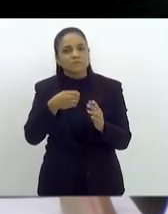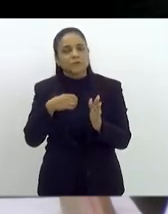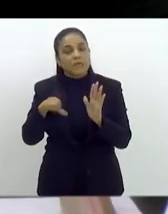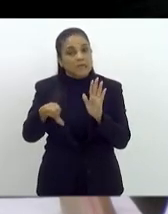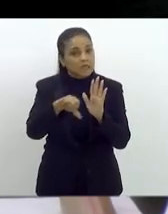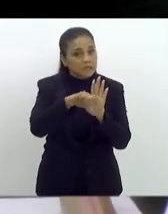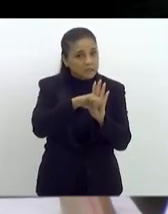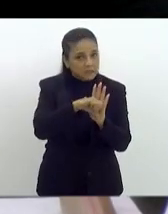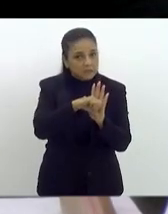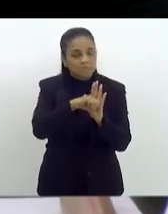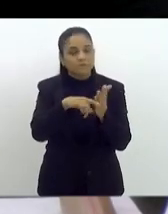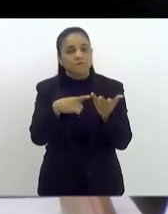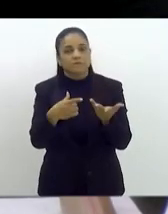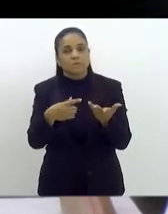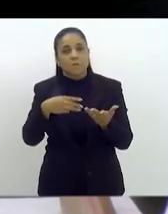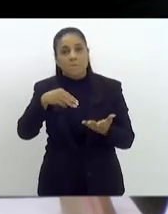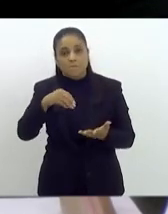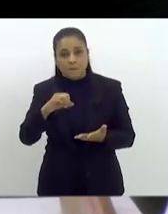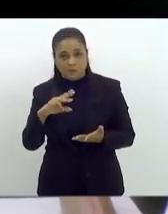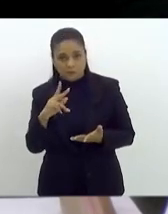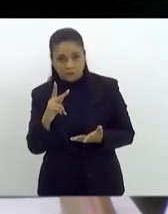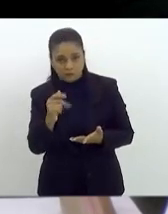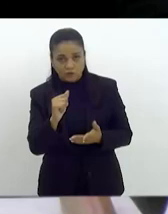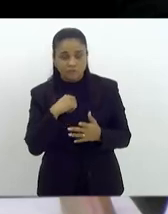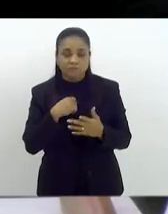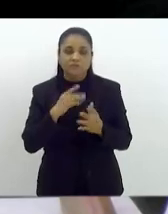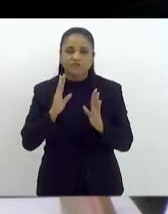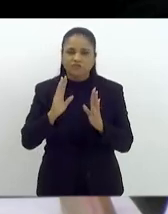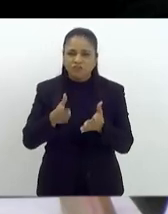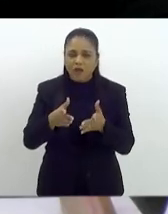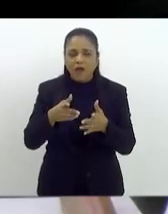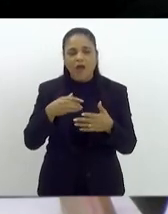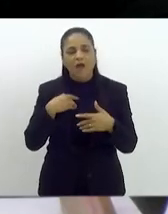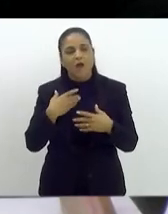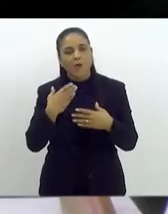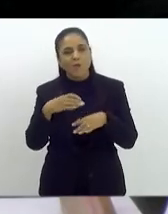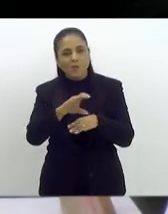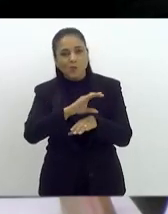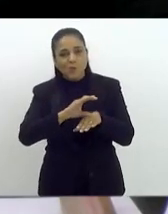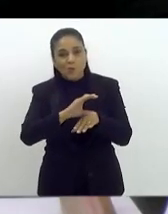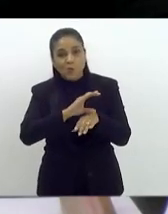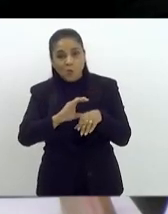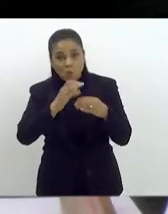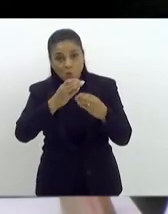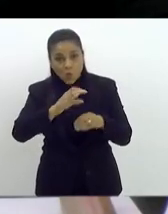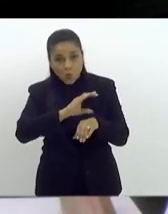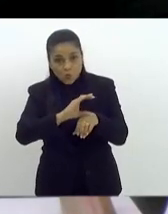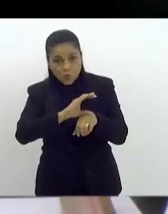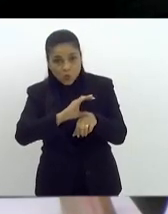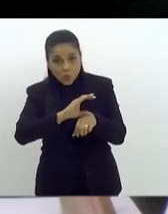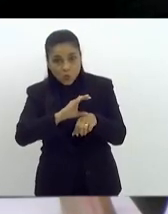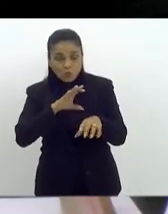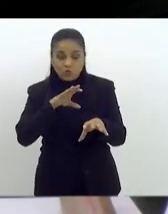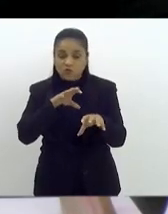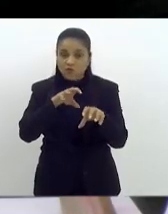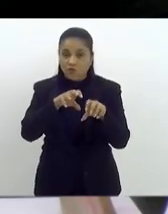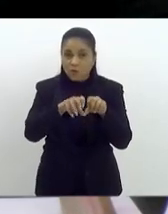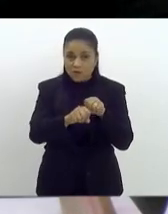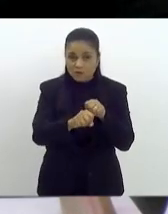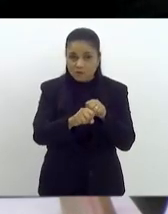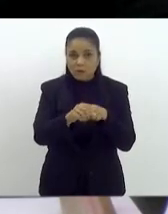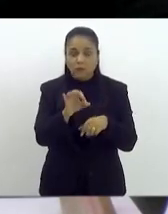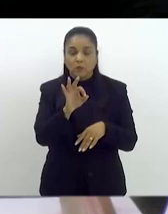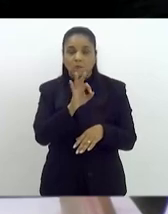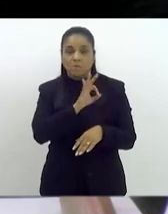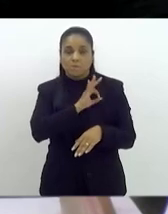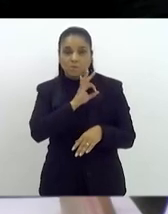toda essa parte a gente já tá conseguindo ter uma participação maior nos cursos de formação para